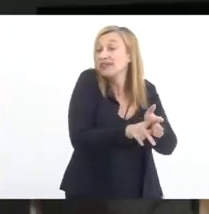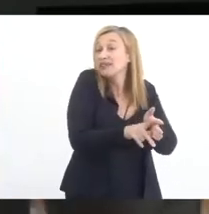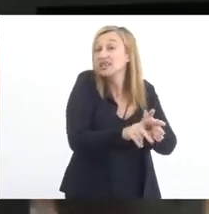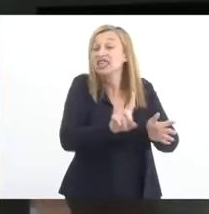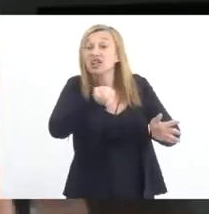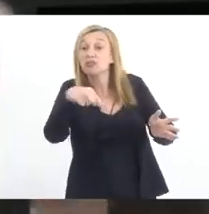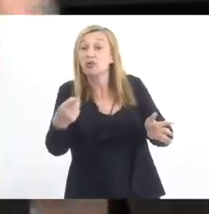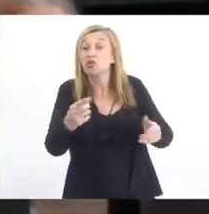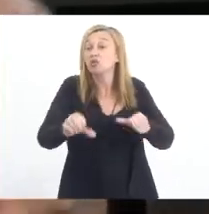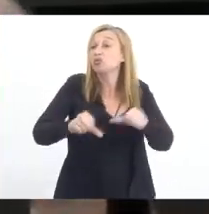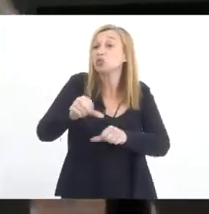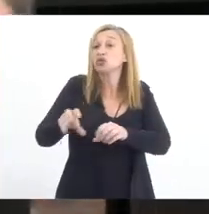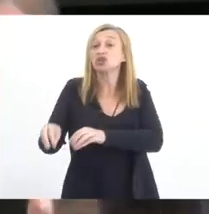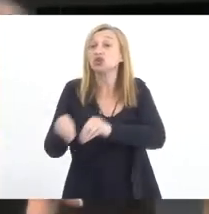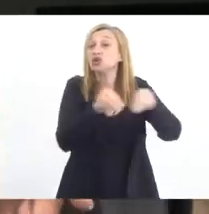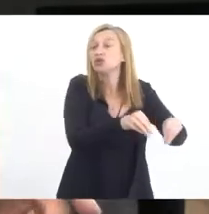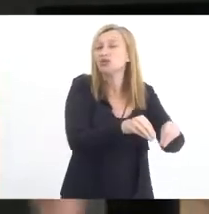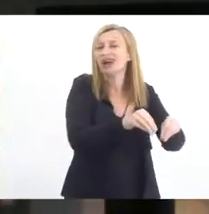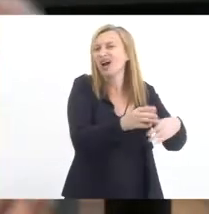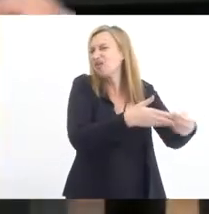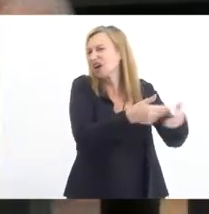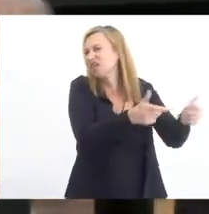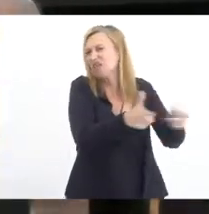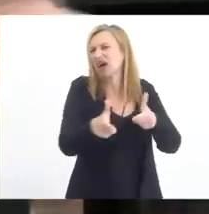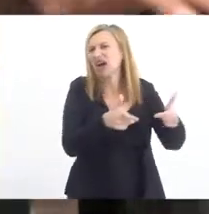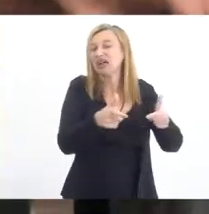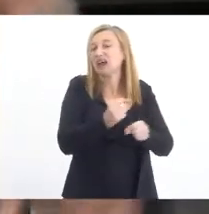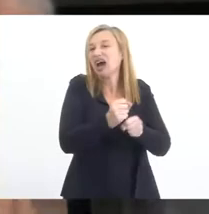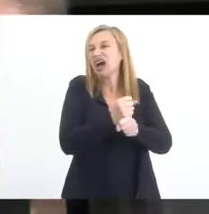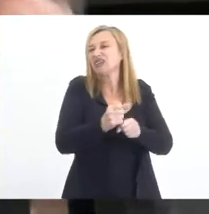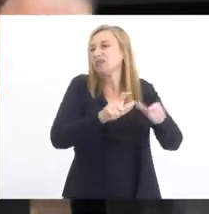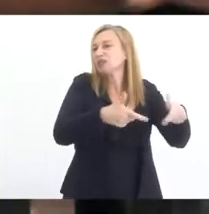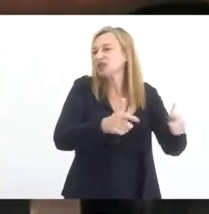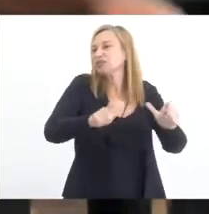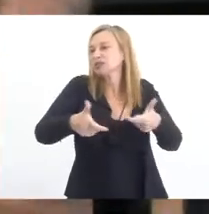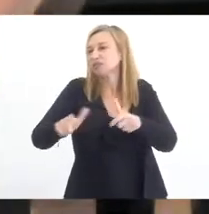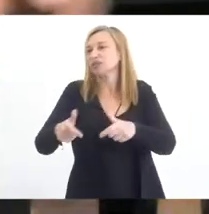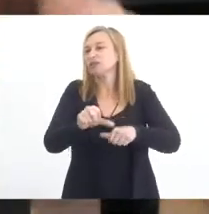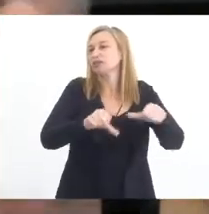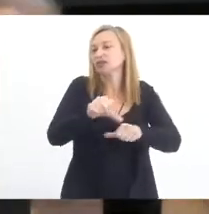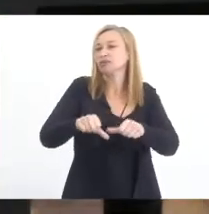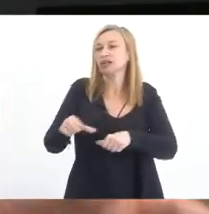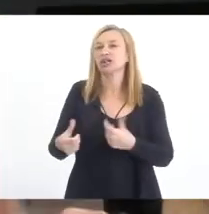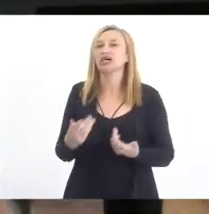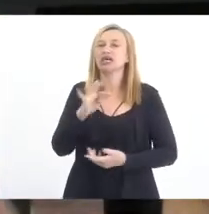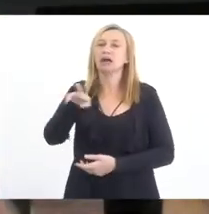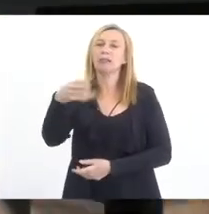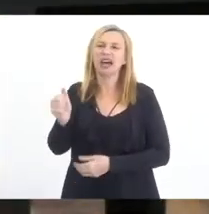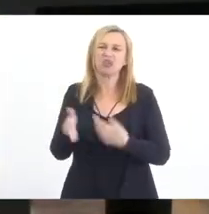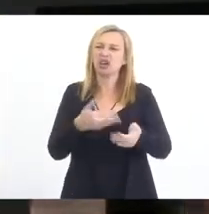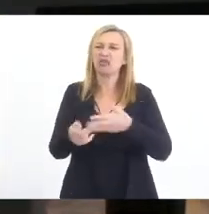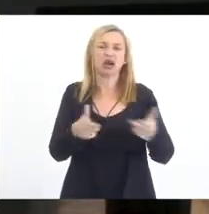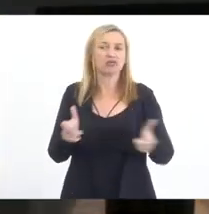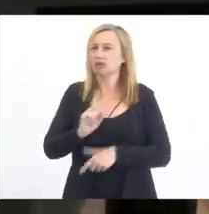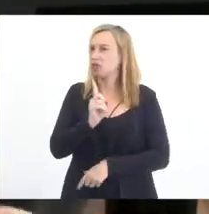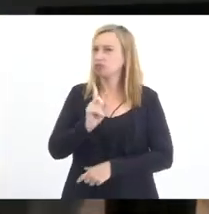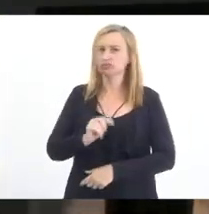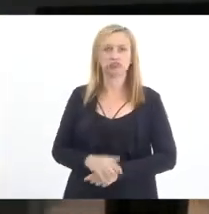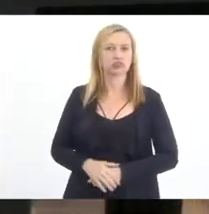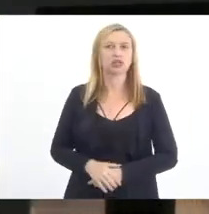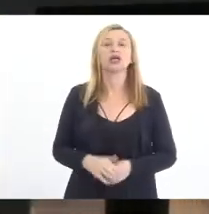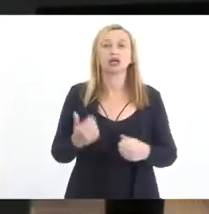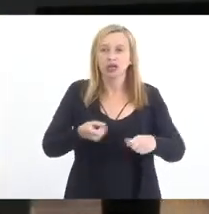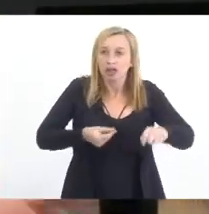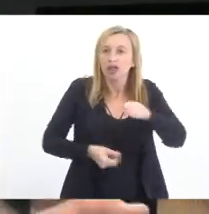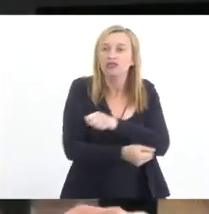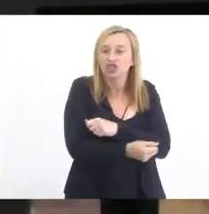daqui a pouco muda de lugar, bota onde quiser. Passam alguns anos, eu vou mudar, botar lá no Recreio, botar na Barra, botar onde quiser. Não é assim. E tem que